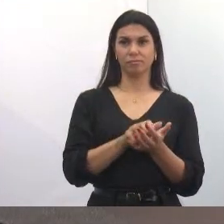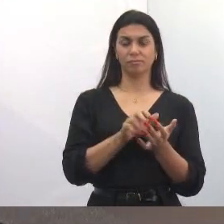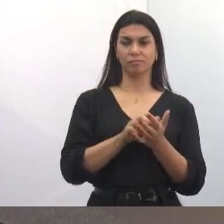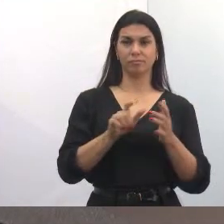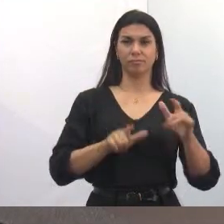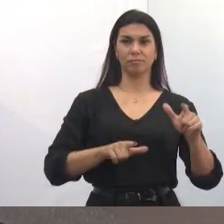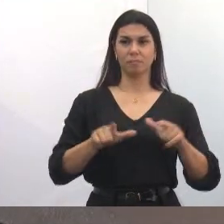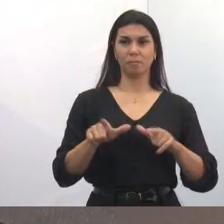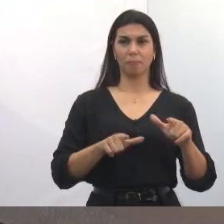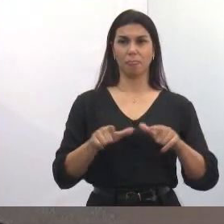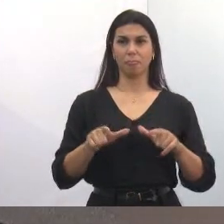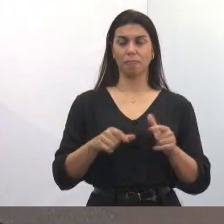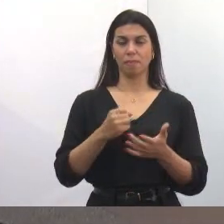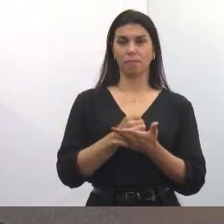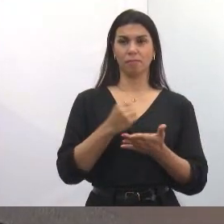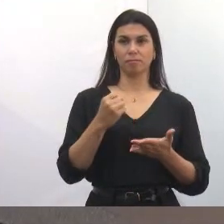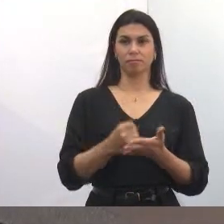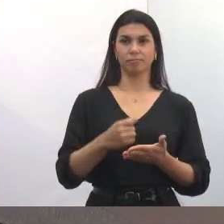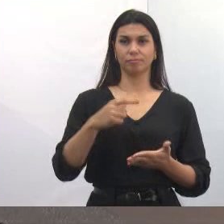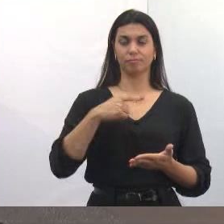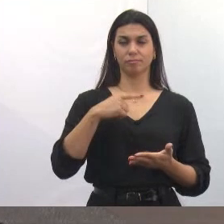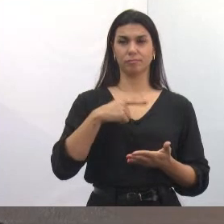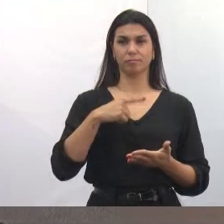serviços contemplados pelo contrato são